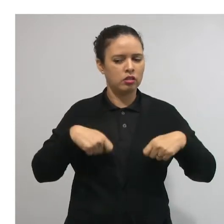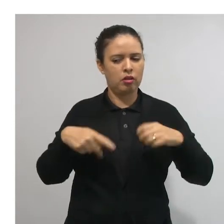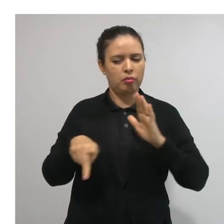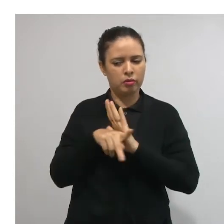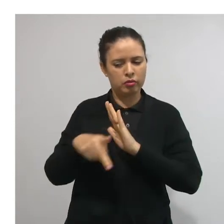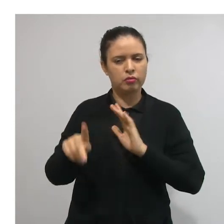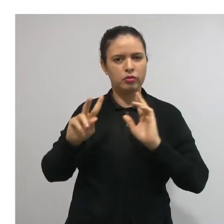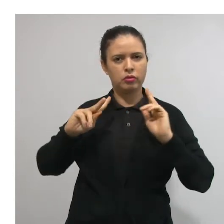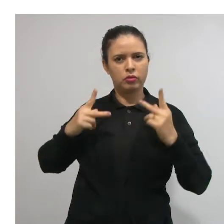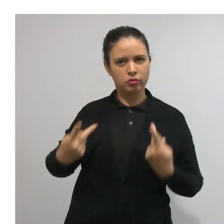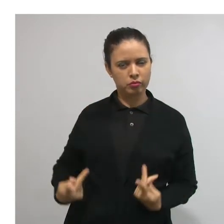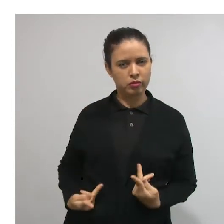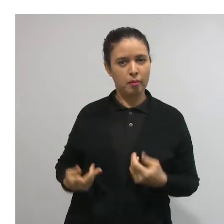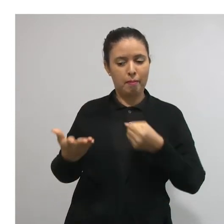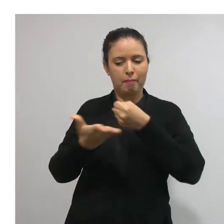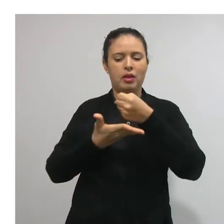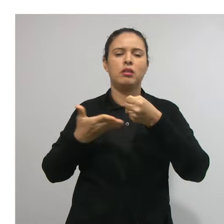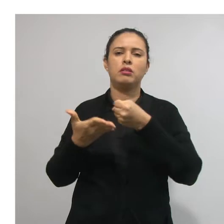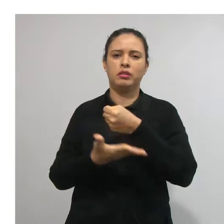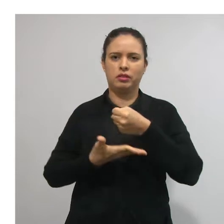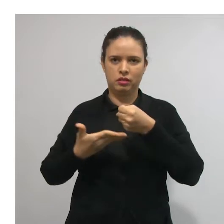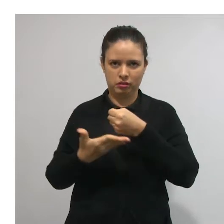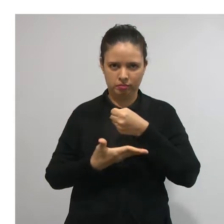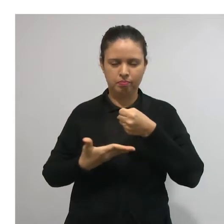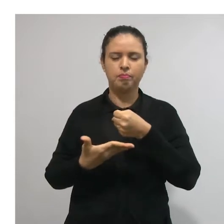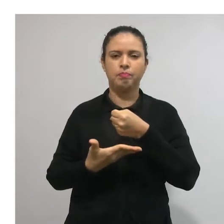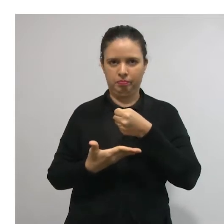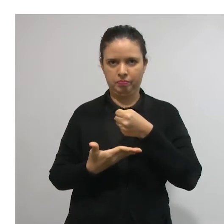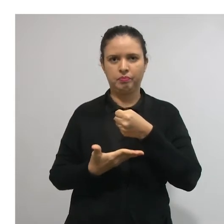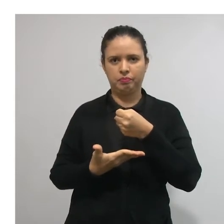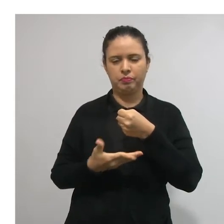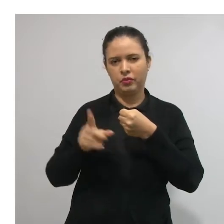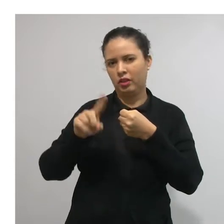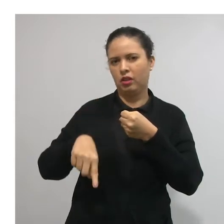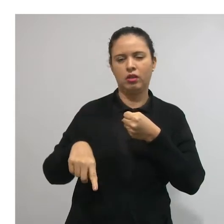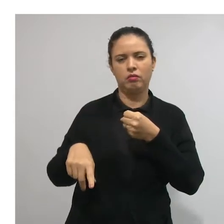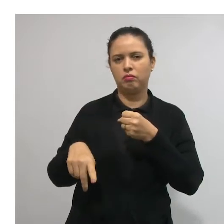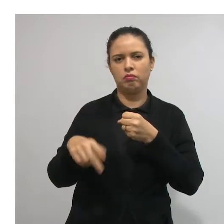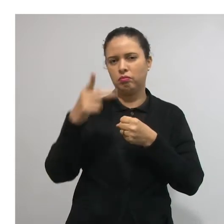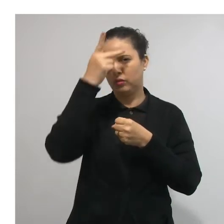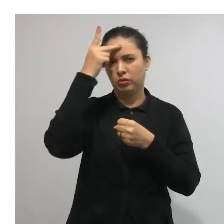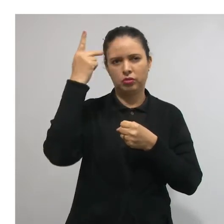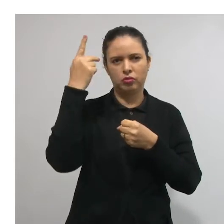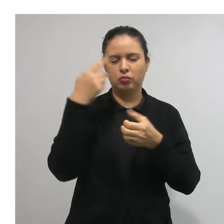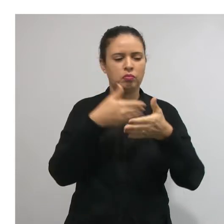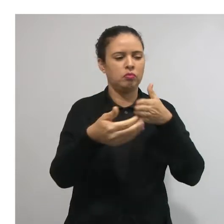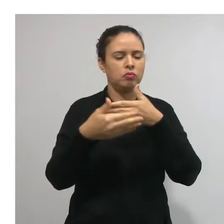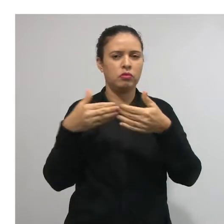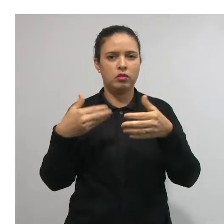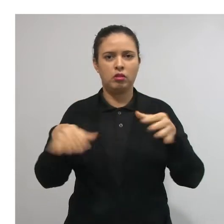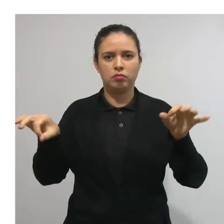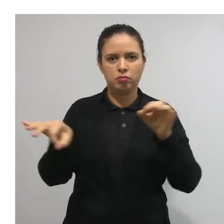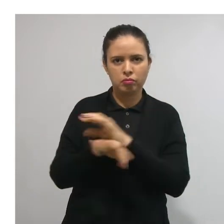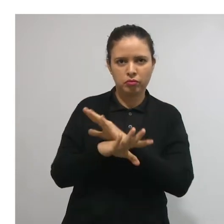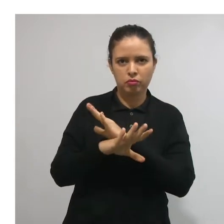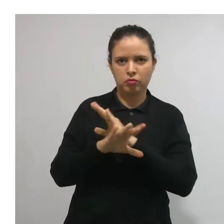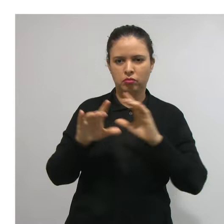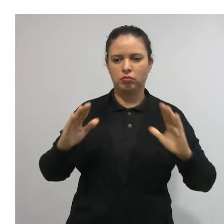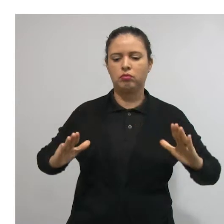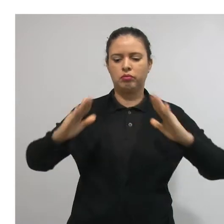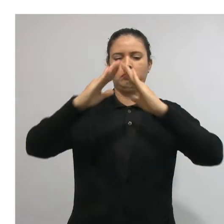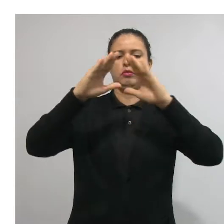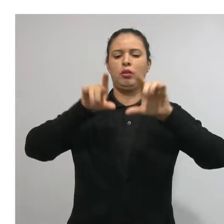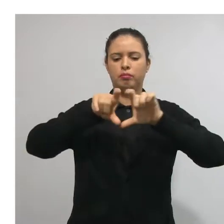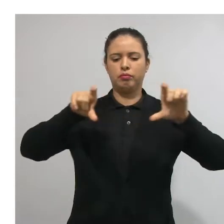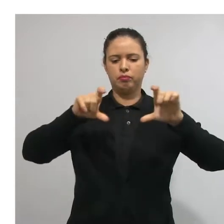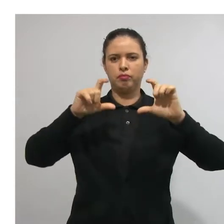estava atendendo às suas necessidades básicas, né, as necessidades fisiológicas. Tá? Uma vez completas essas